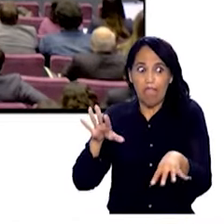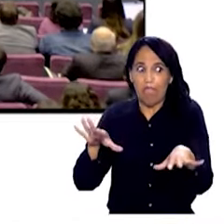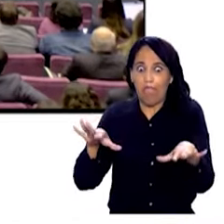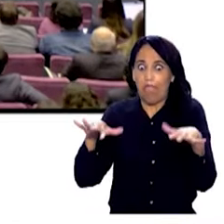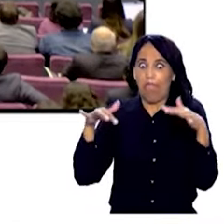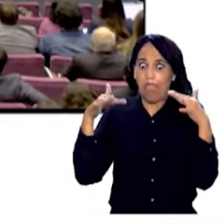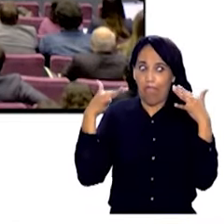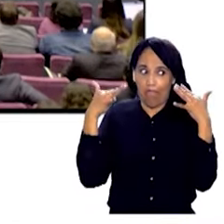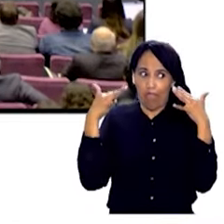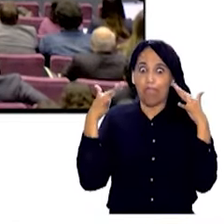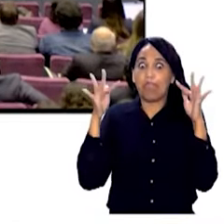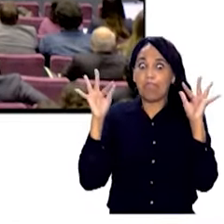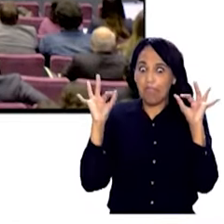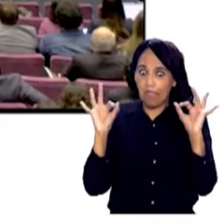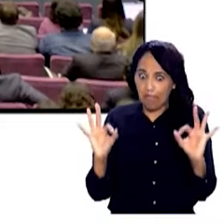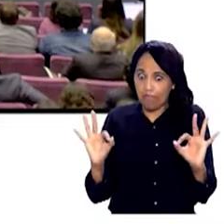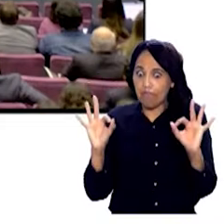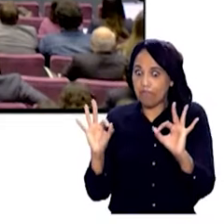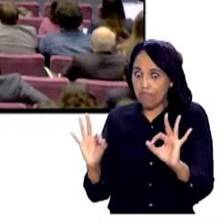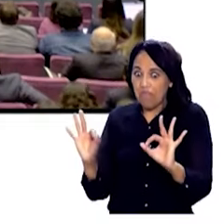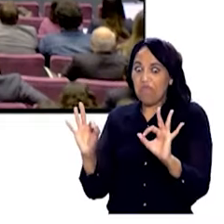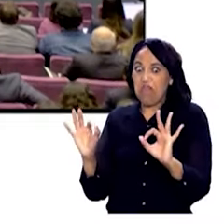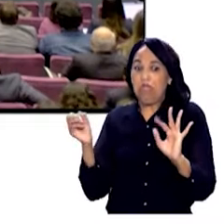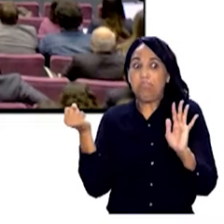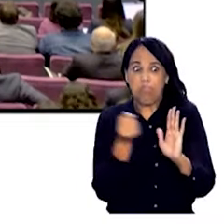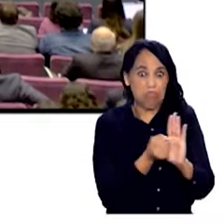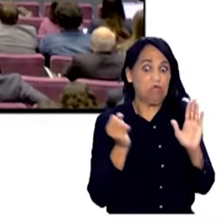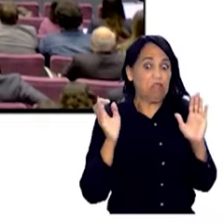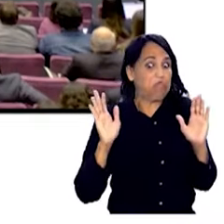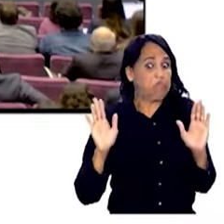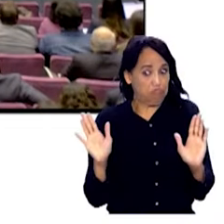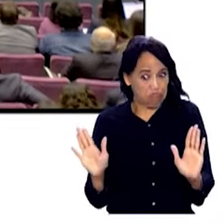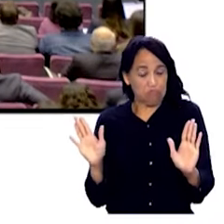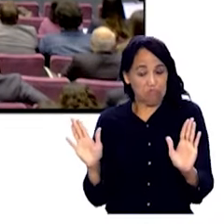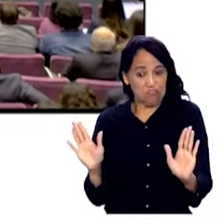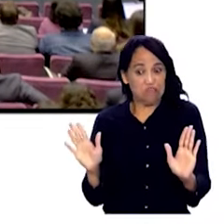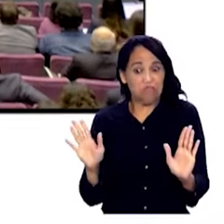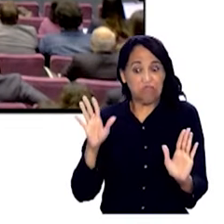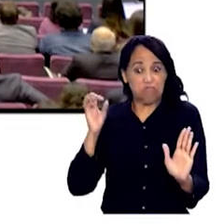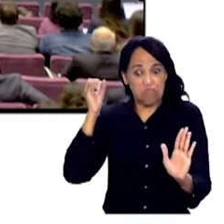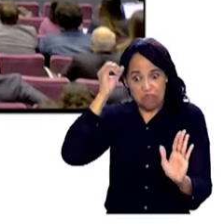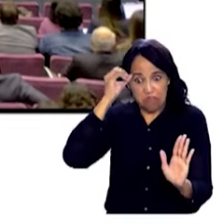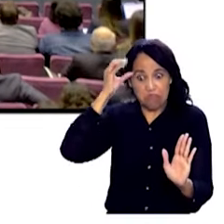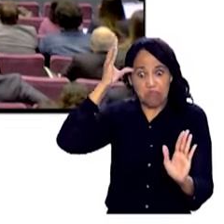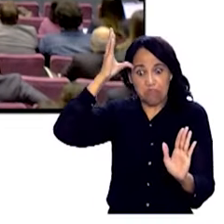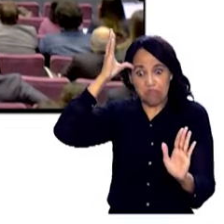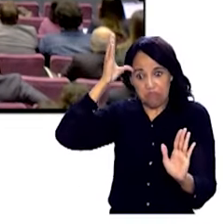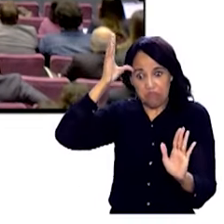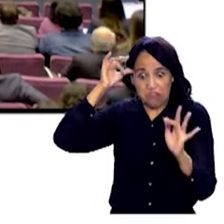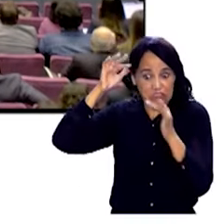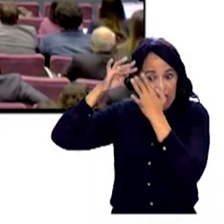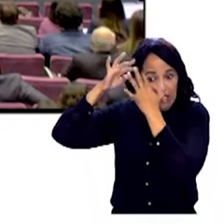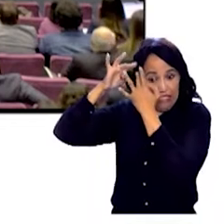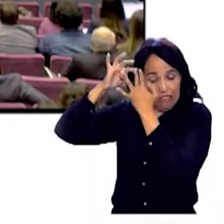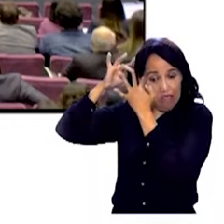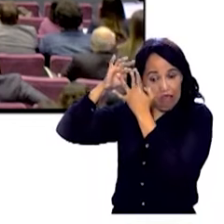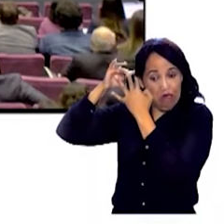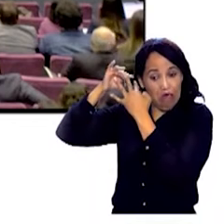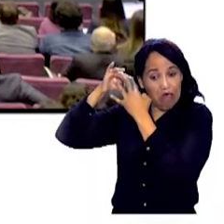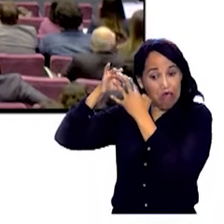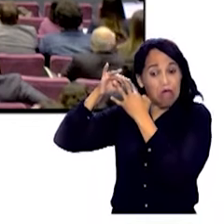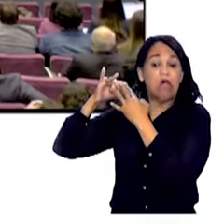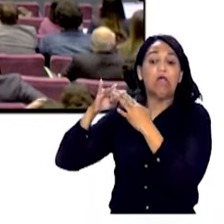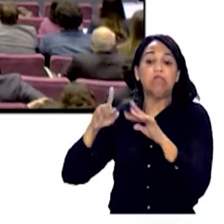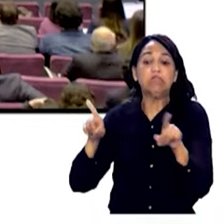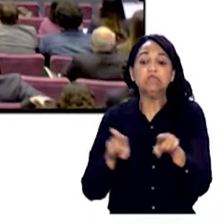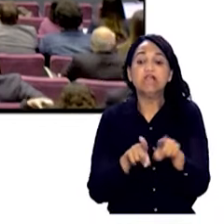mim de profunda de profundo eh florescimento intelectual e do qual tenho grandes memórias entre as quais memórias do meu professor professor Rosado que